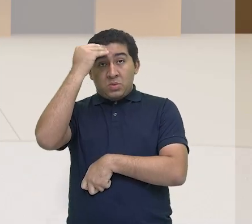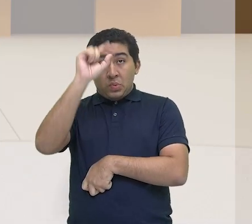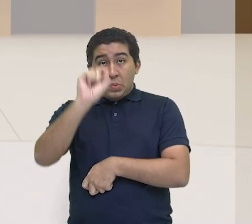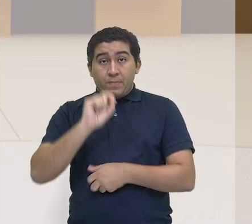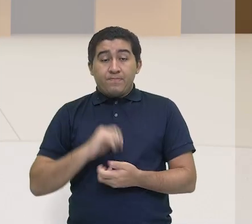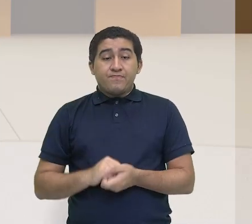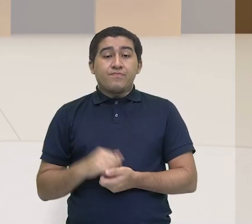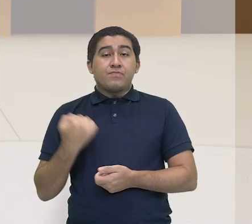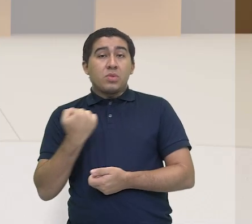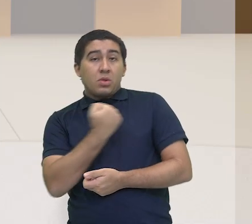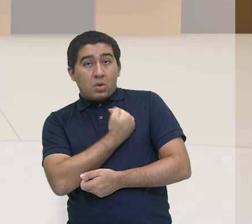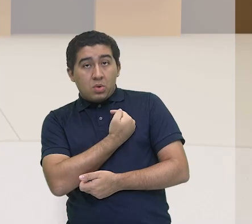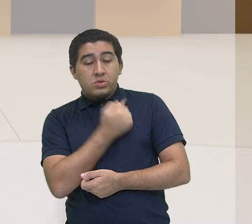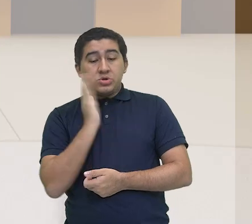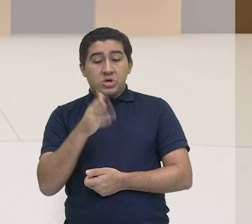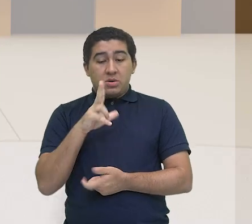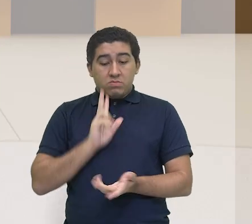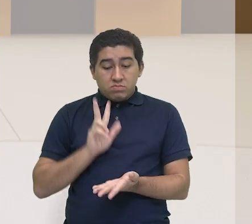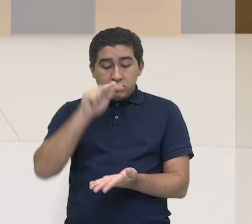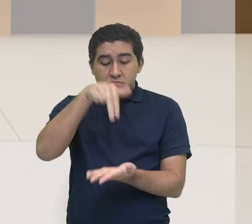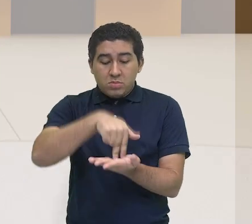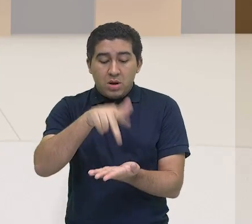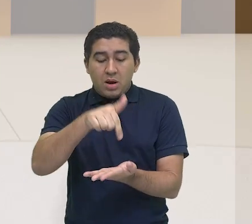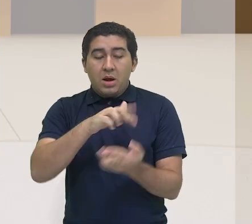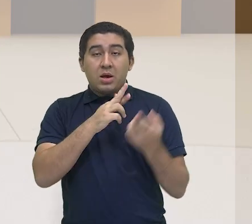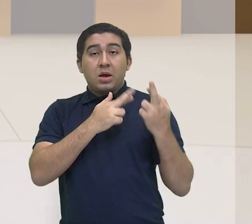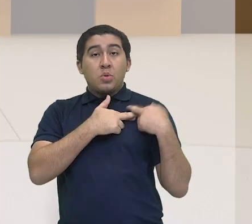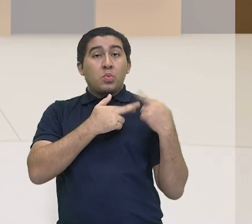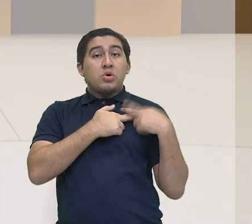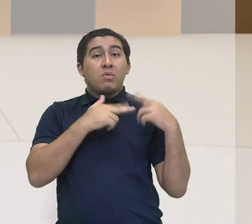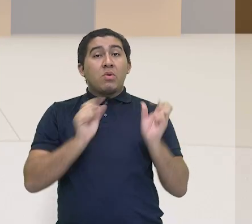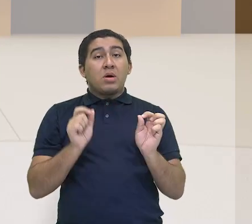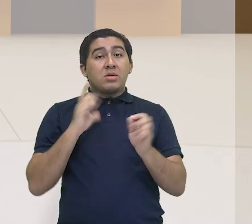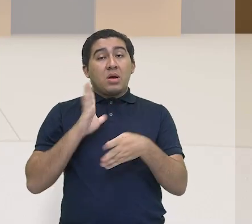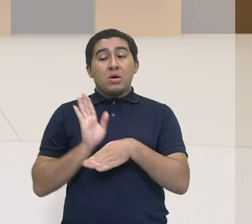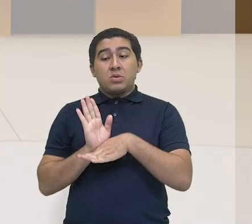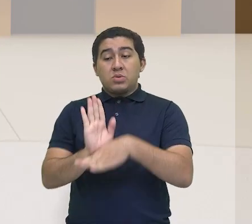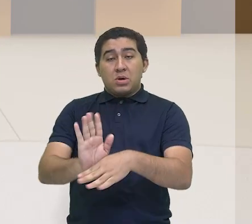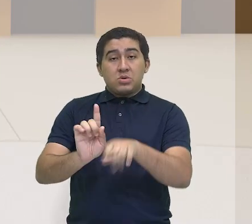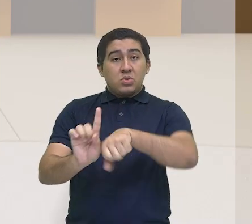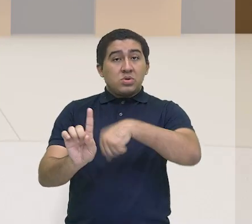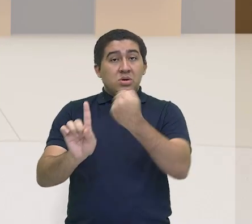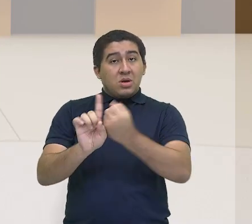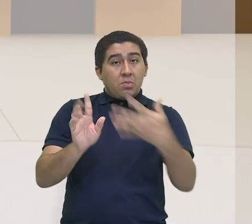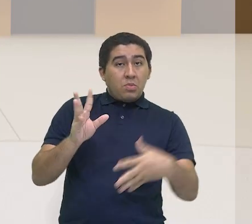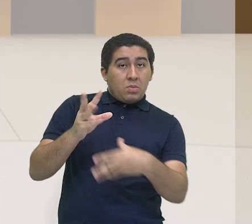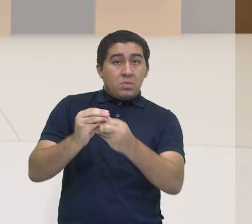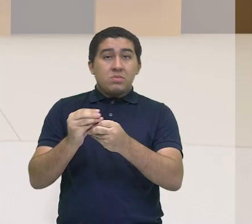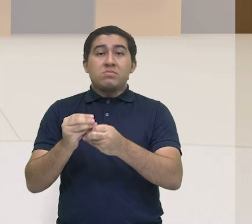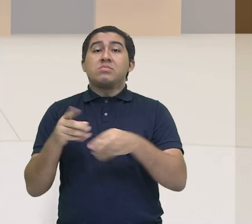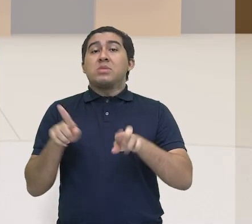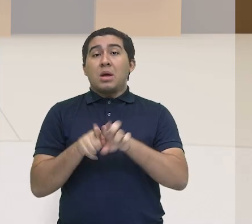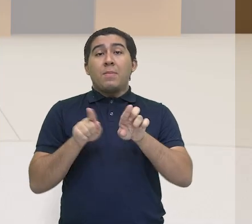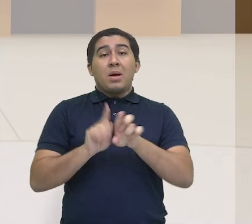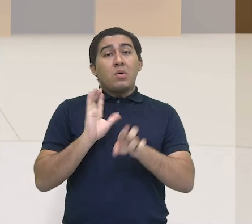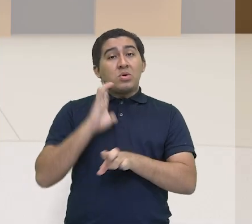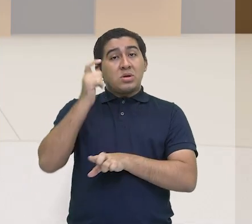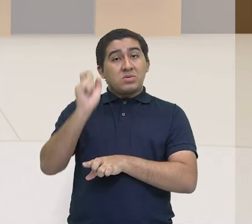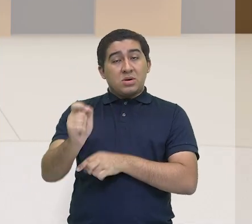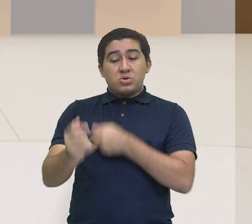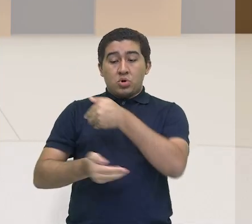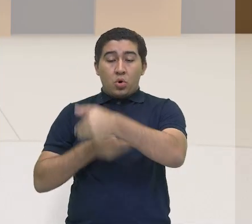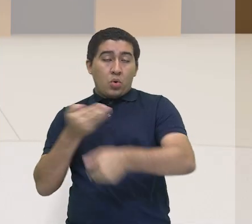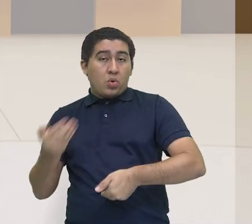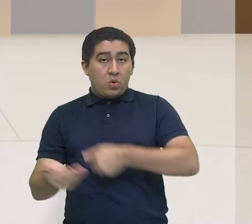que nós nos colocamos como responsáveis para contribuir com a sociedade, assim também vão ocorrer trocas,